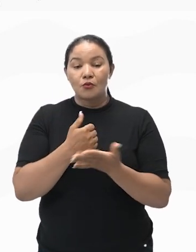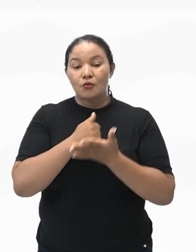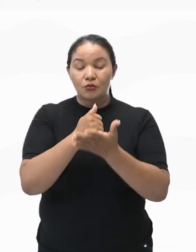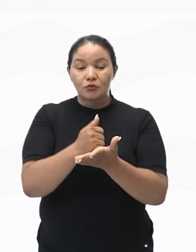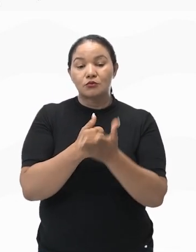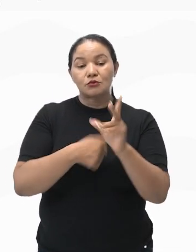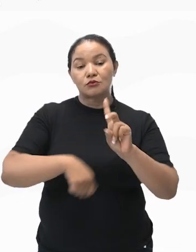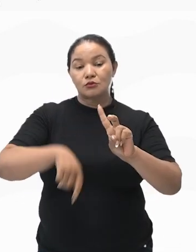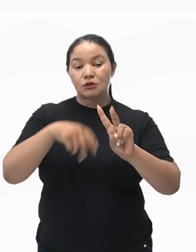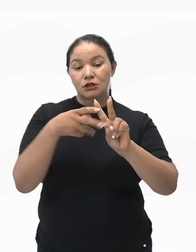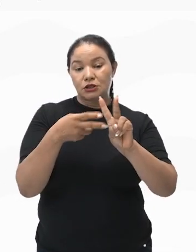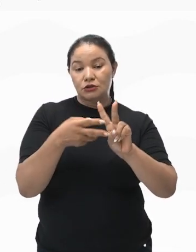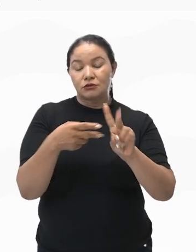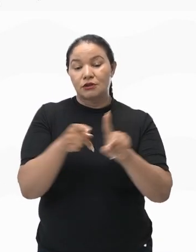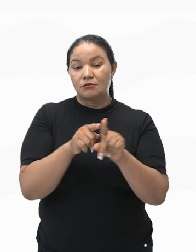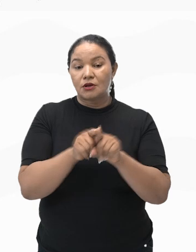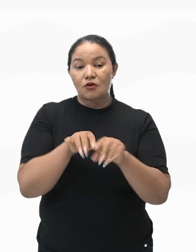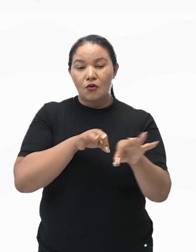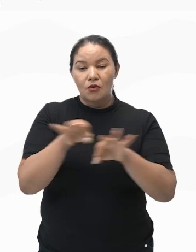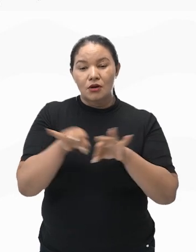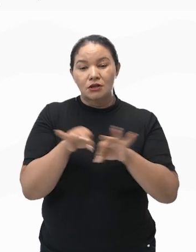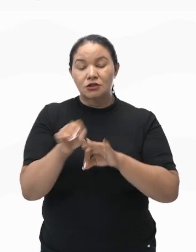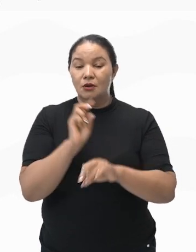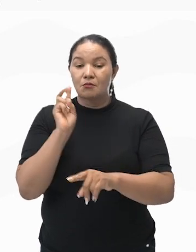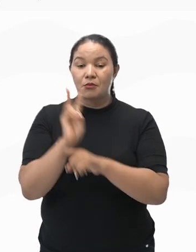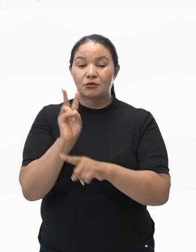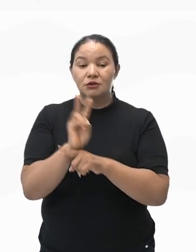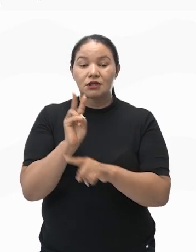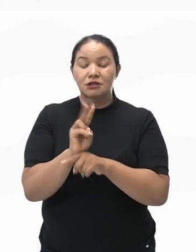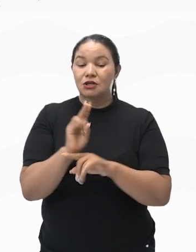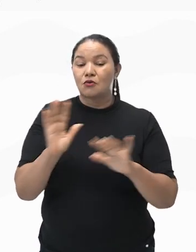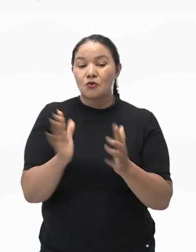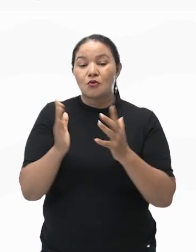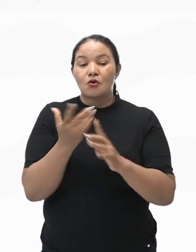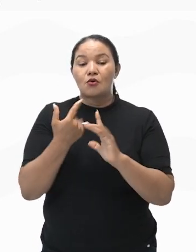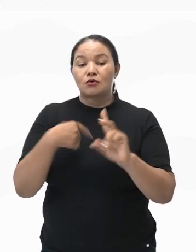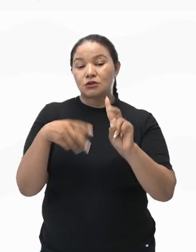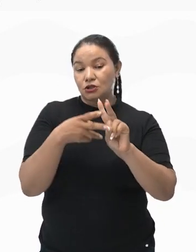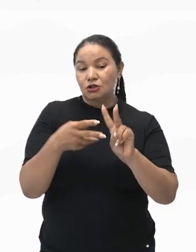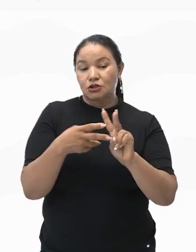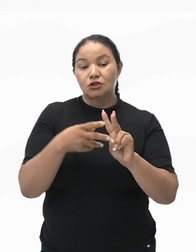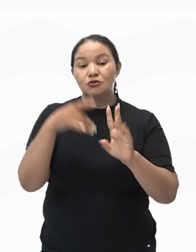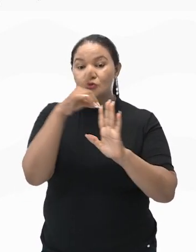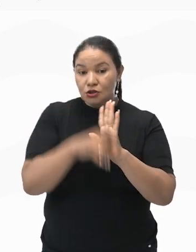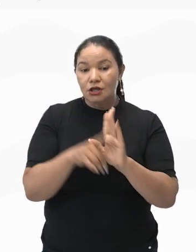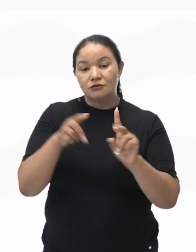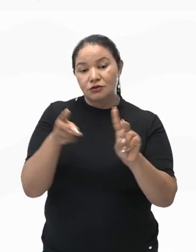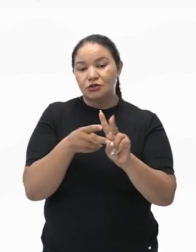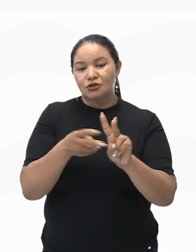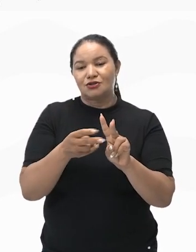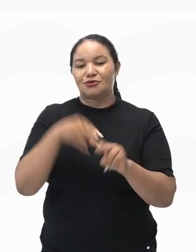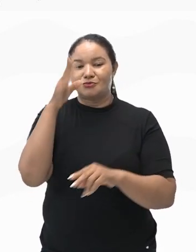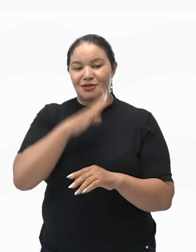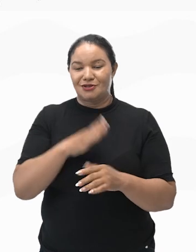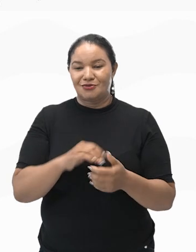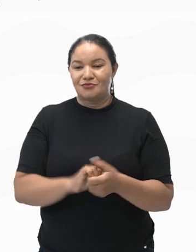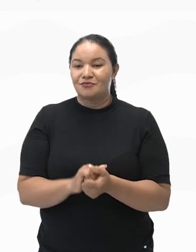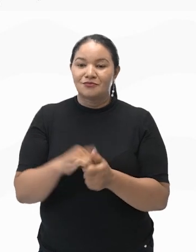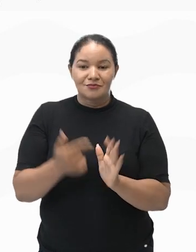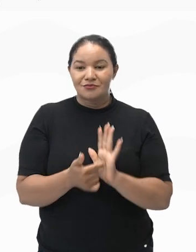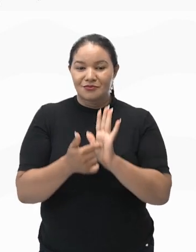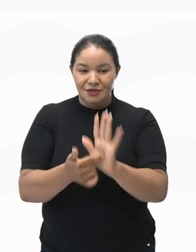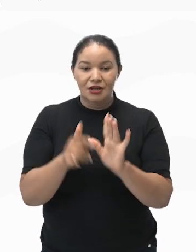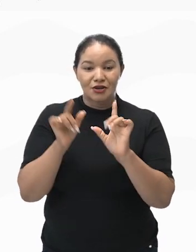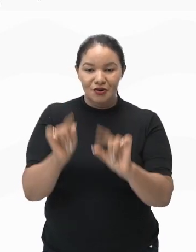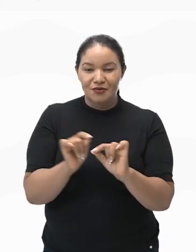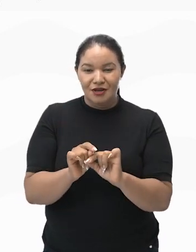indigenista oficial para a promoção e proteção dos direitos indígenas do Brasil. Só um detalhe aqui que é bom chamar a atenção, professor